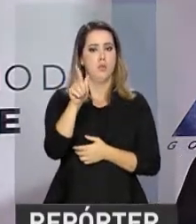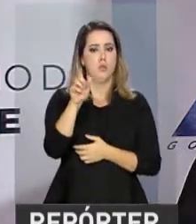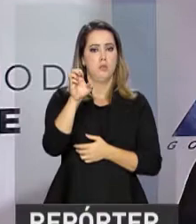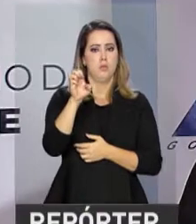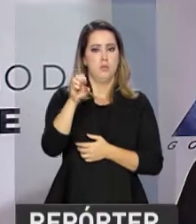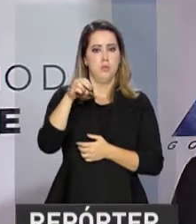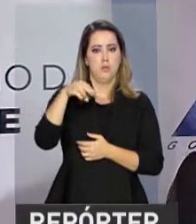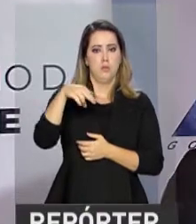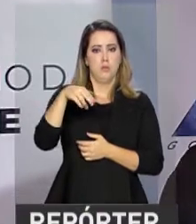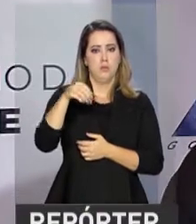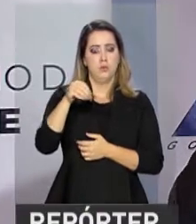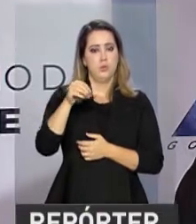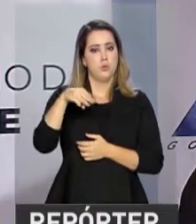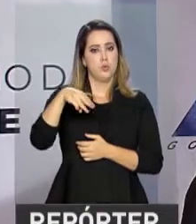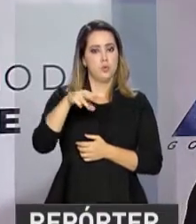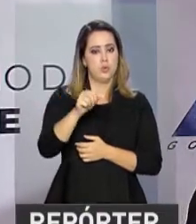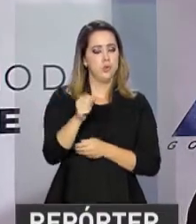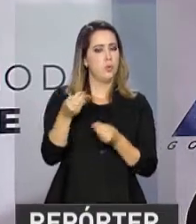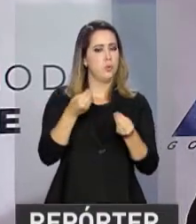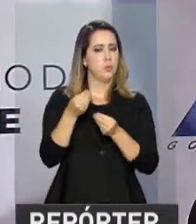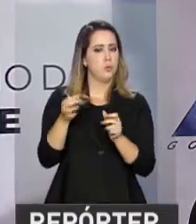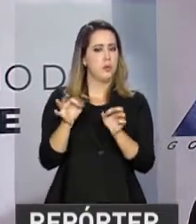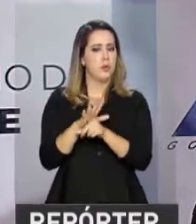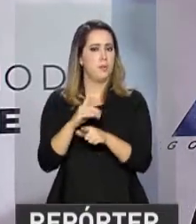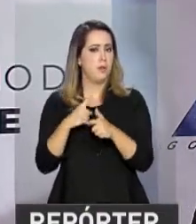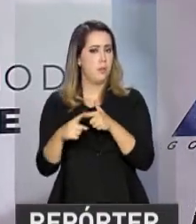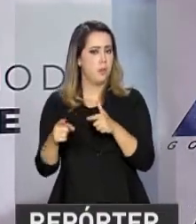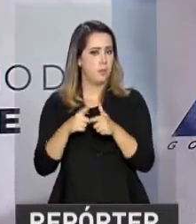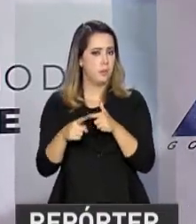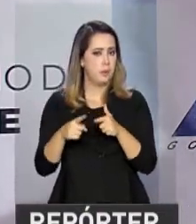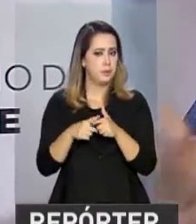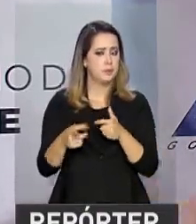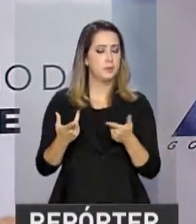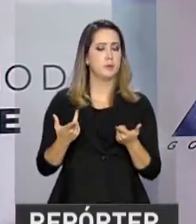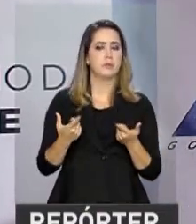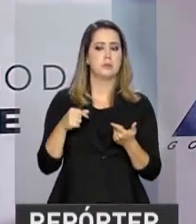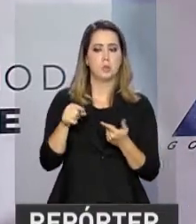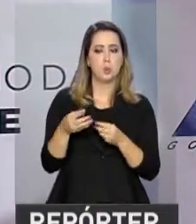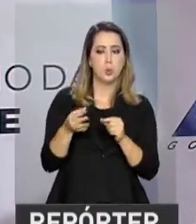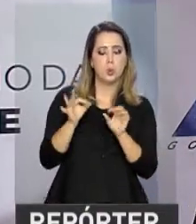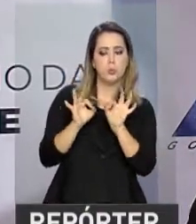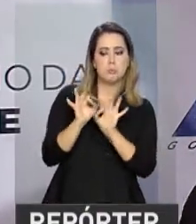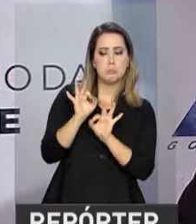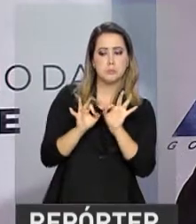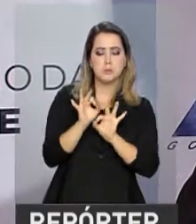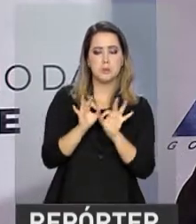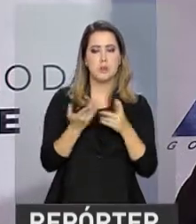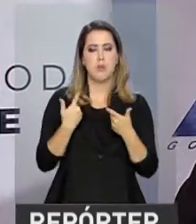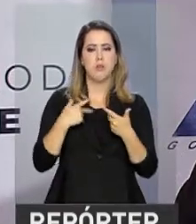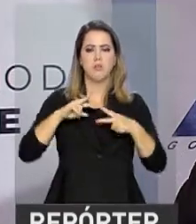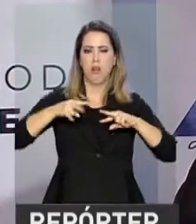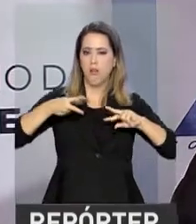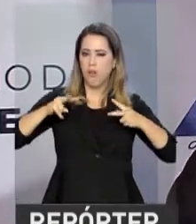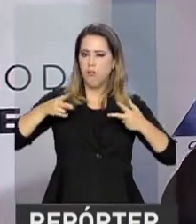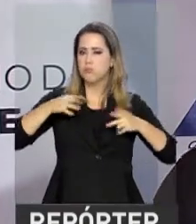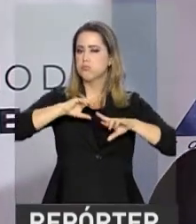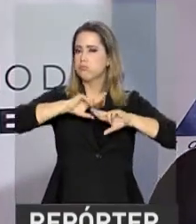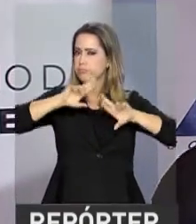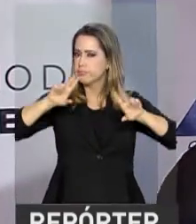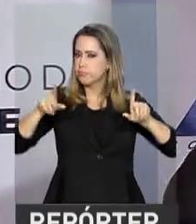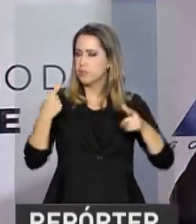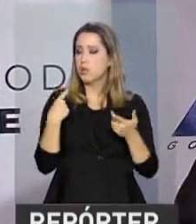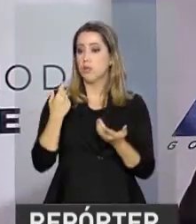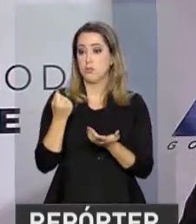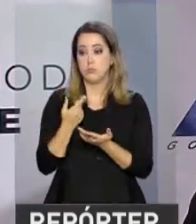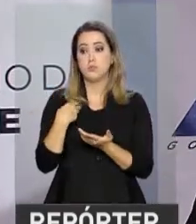de solução dos problemas que levam ao câncer, ou corrigir esses problemas. O Pronon está investindo